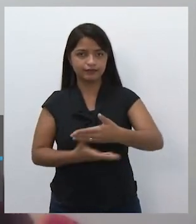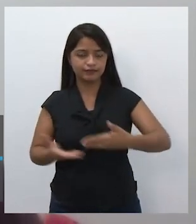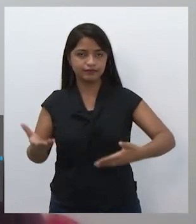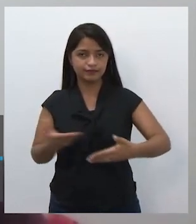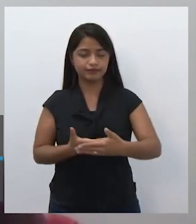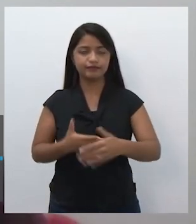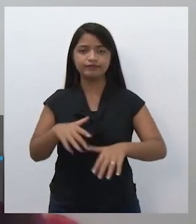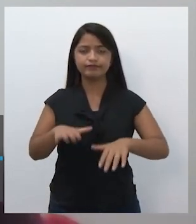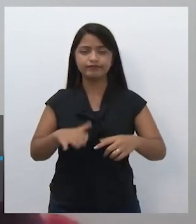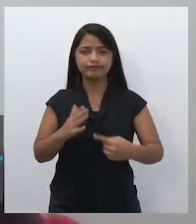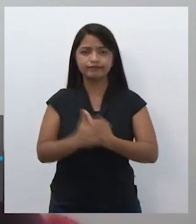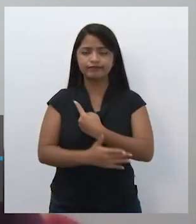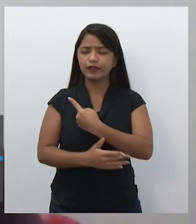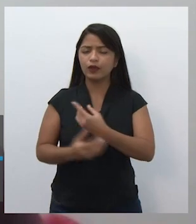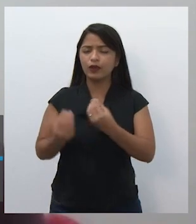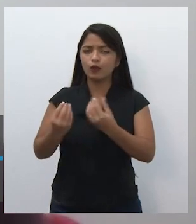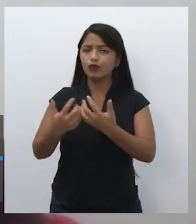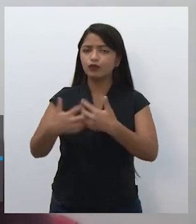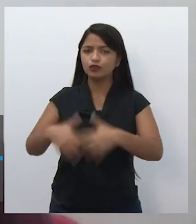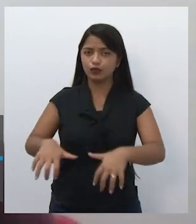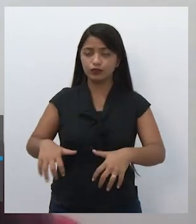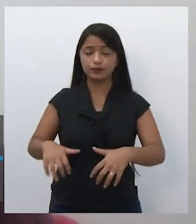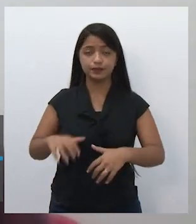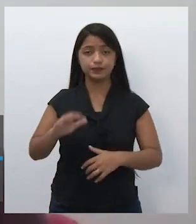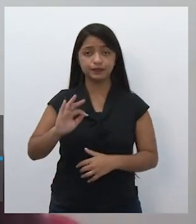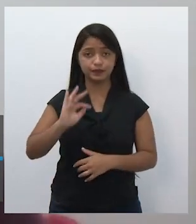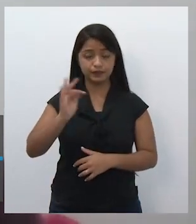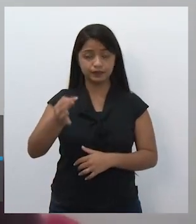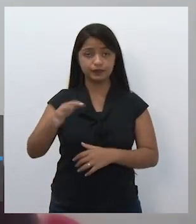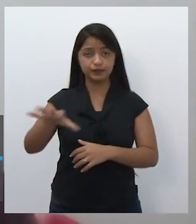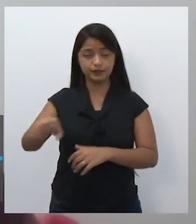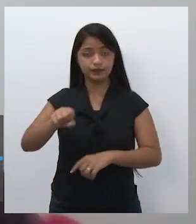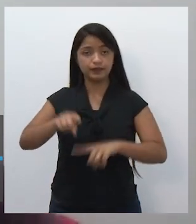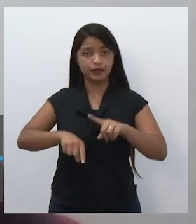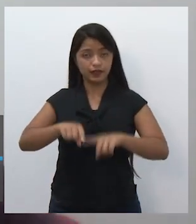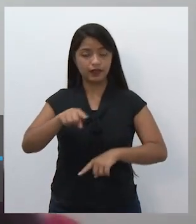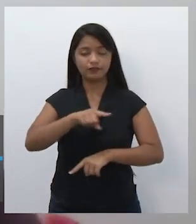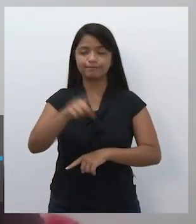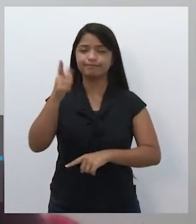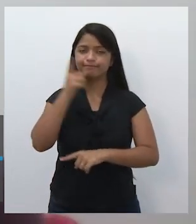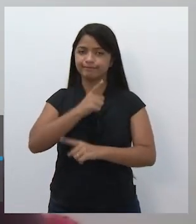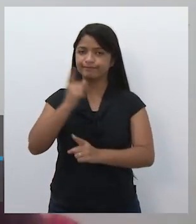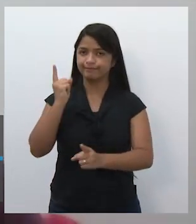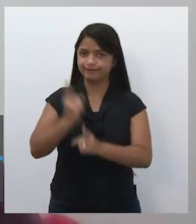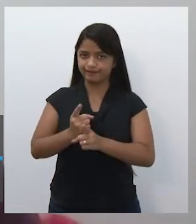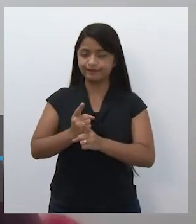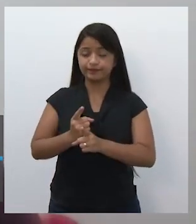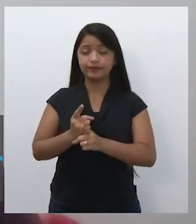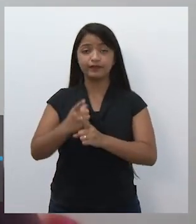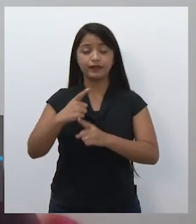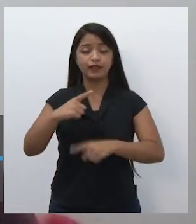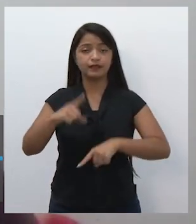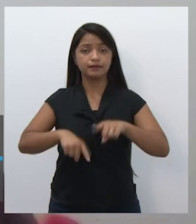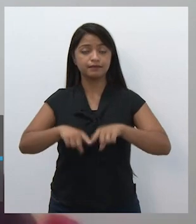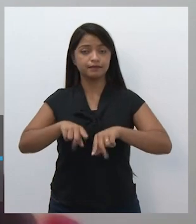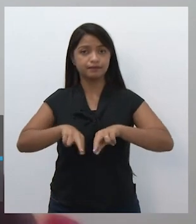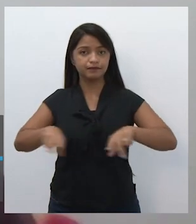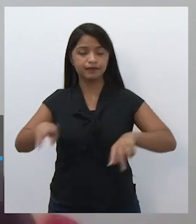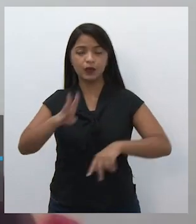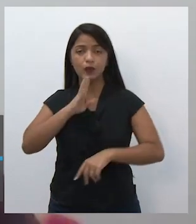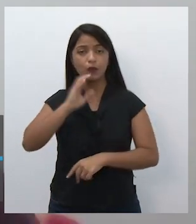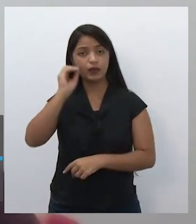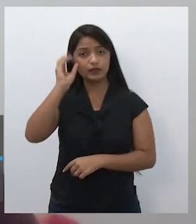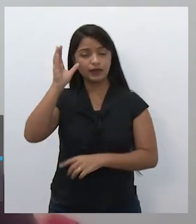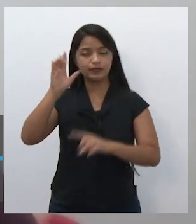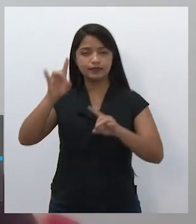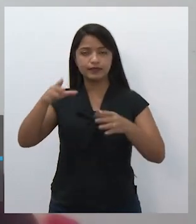que isso funciona direito. Quando o material estiver em mãos, vocês vão verificar, né? Então, eu tenho lá os objetos de conhecimento que são específicos de cada componente, trabalhado